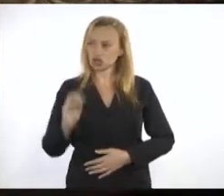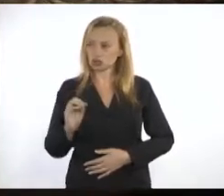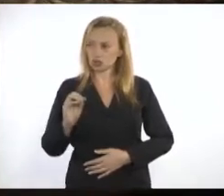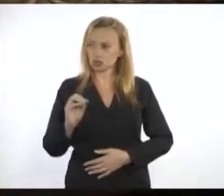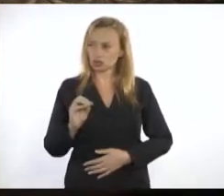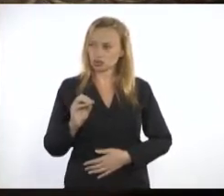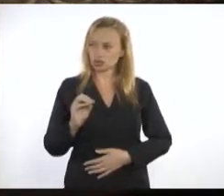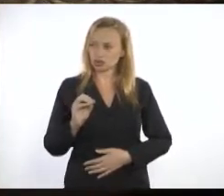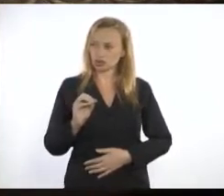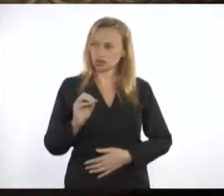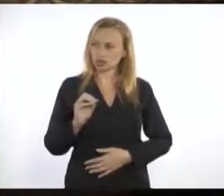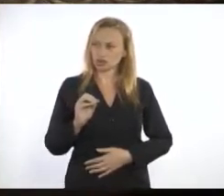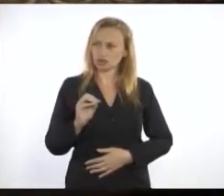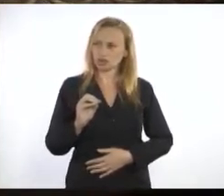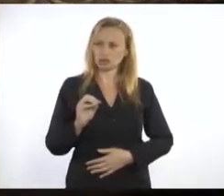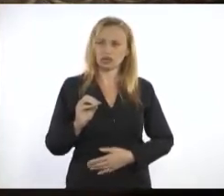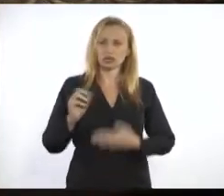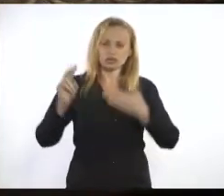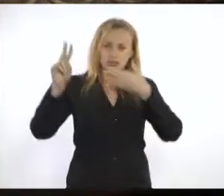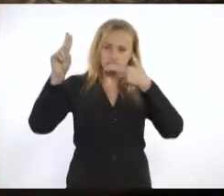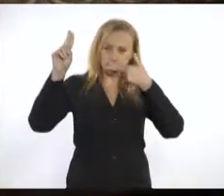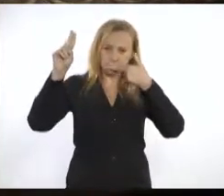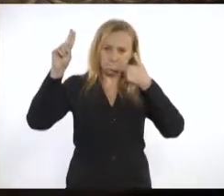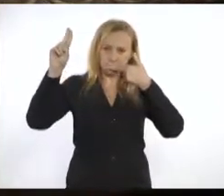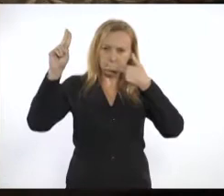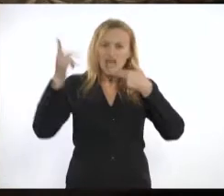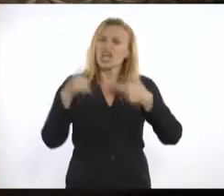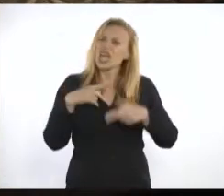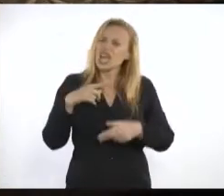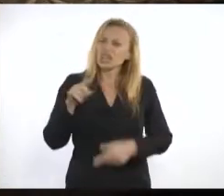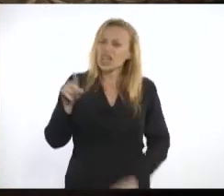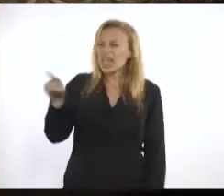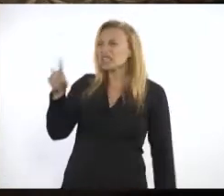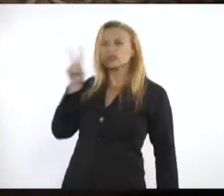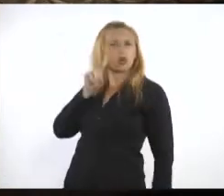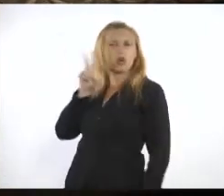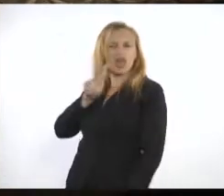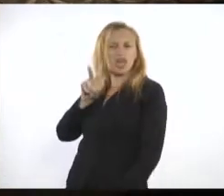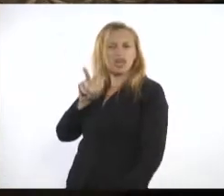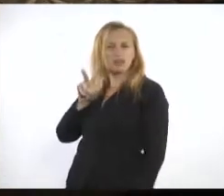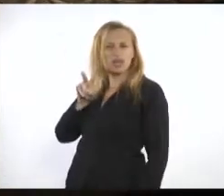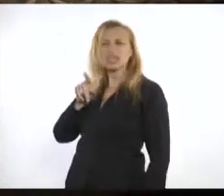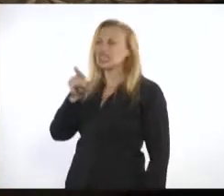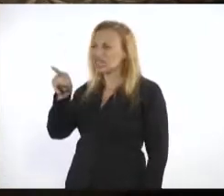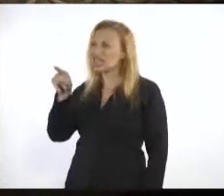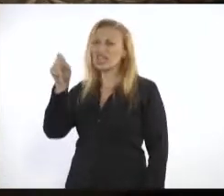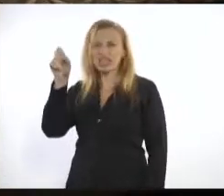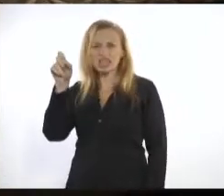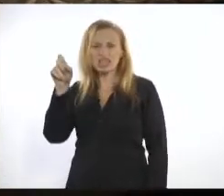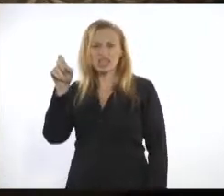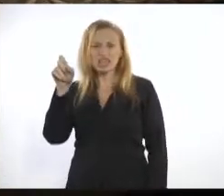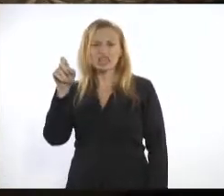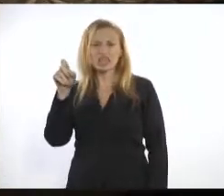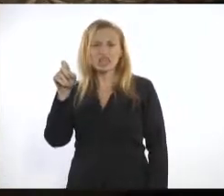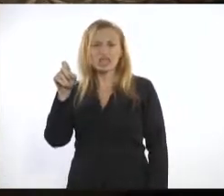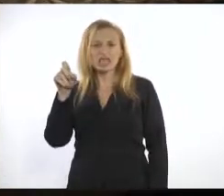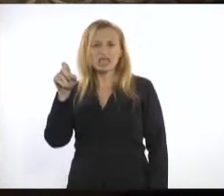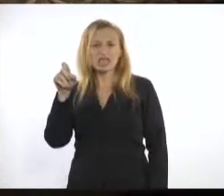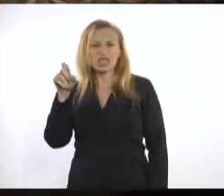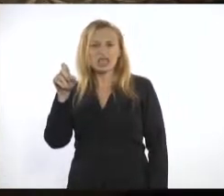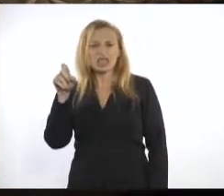não lembra que sim, uma das práticas nazistas era não dar água ao